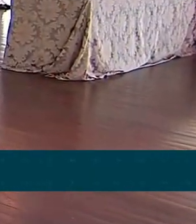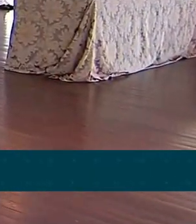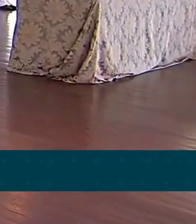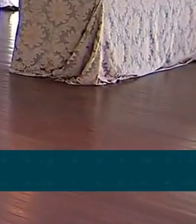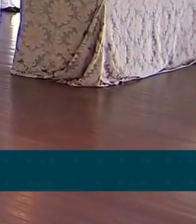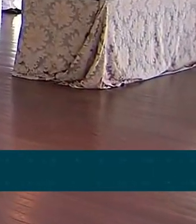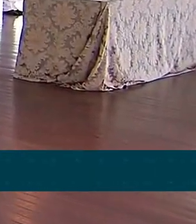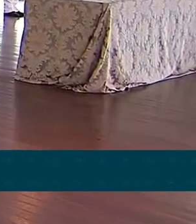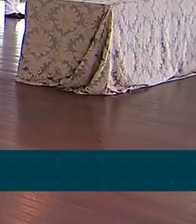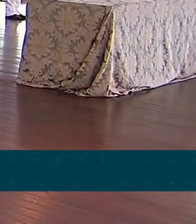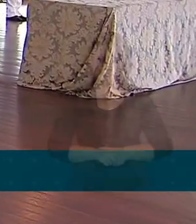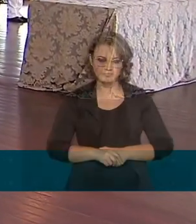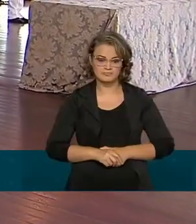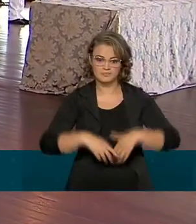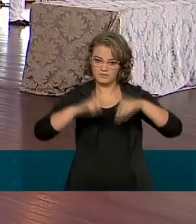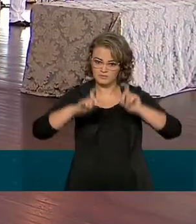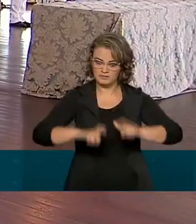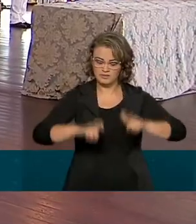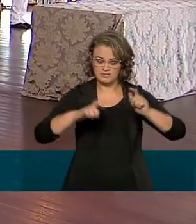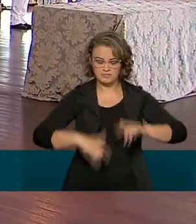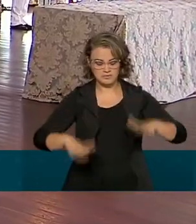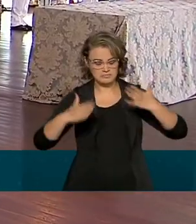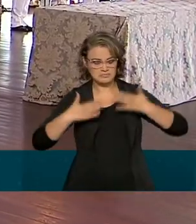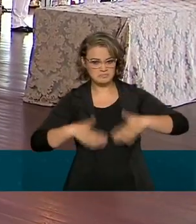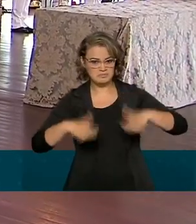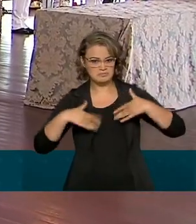E aí